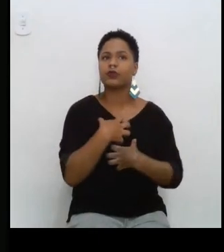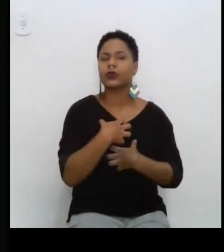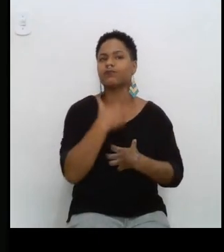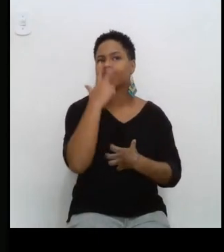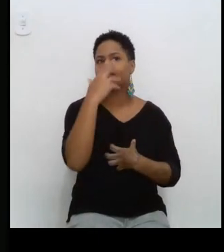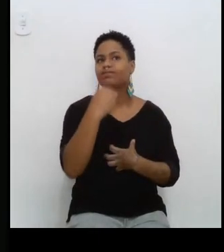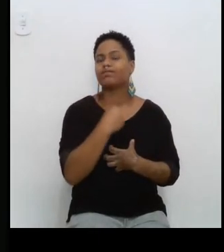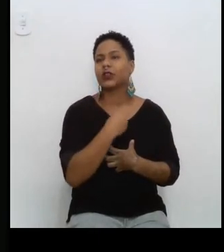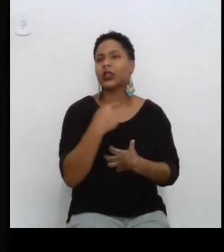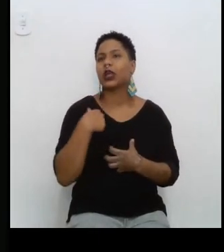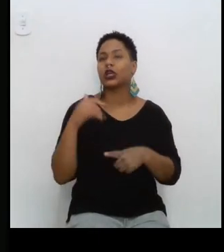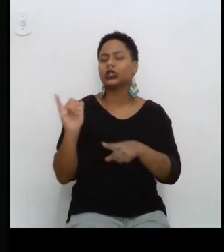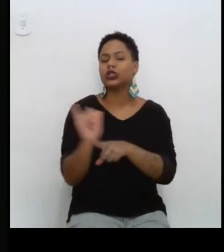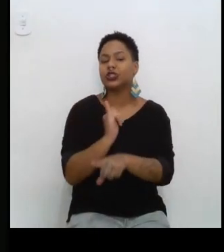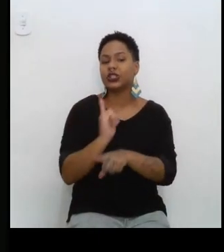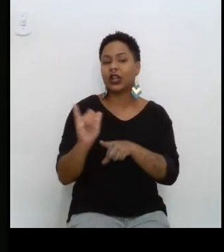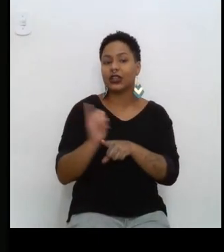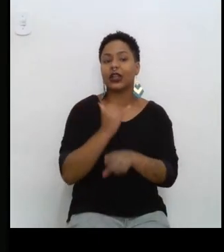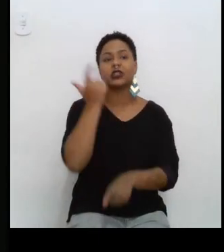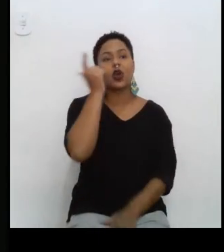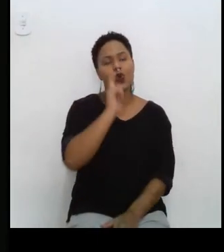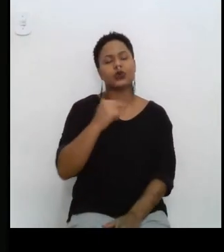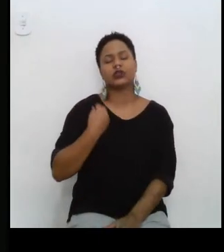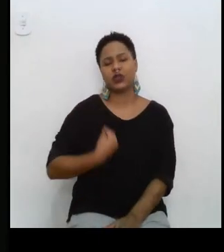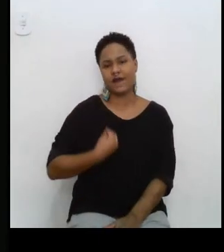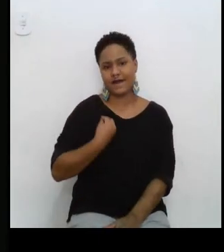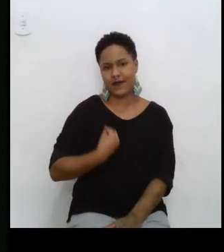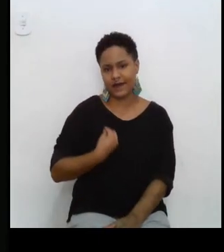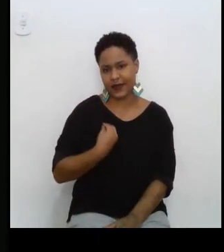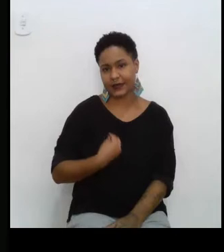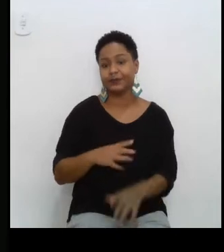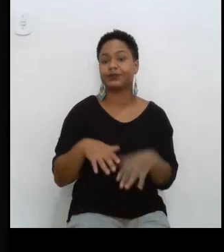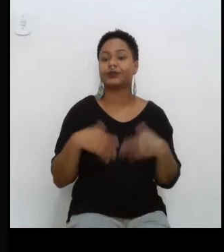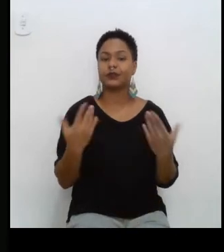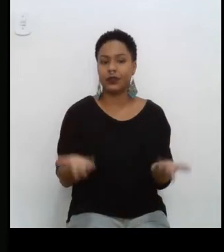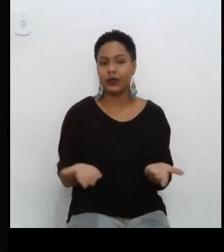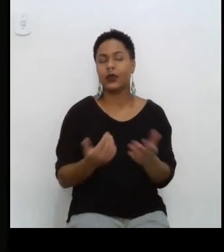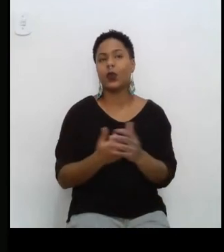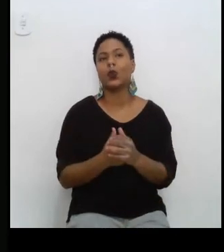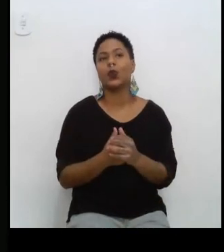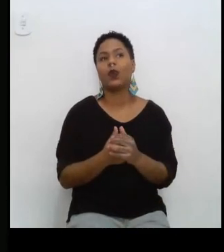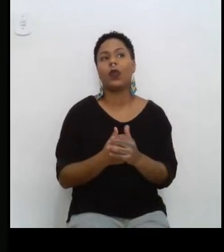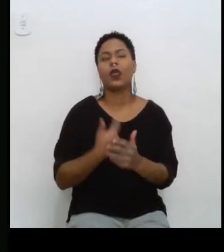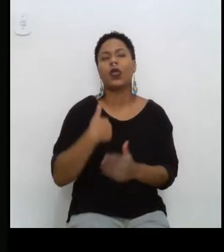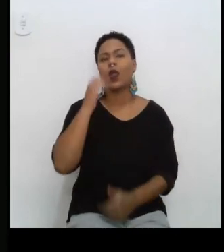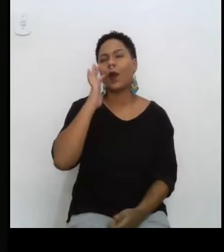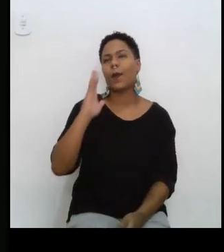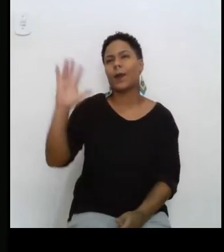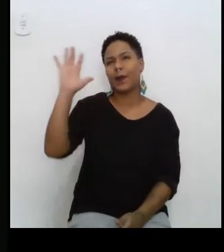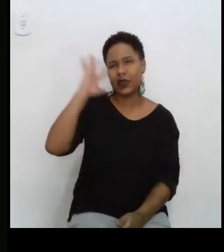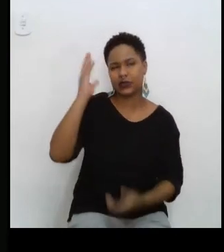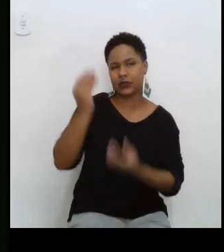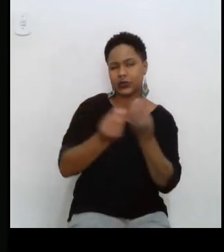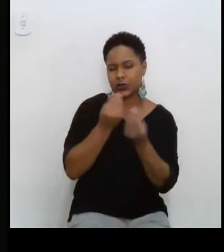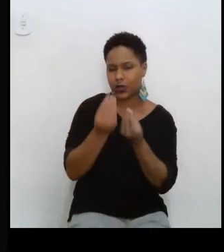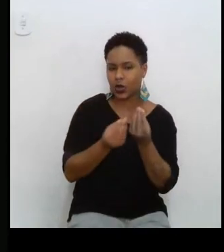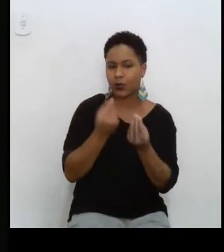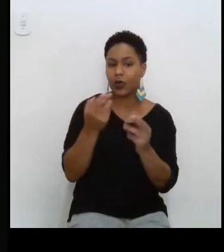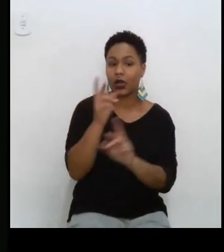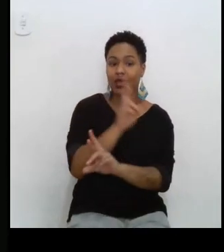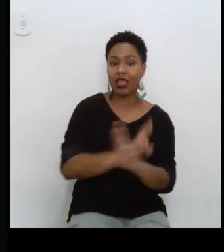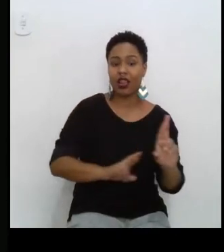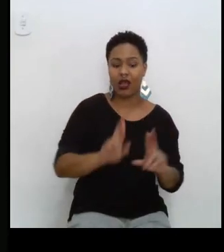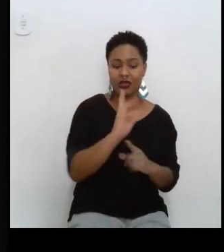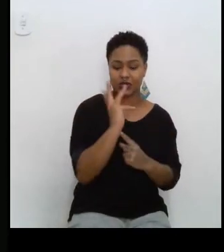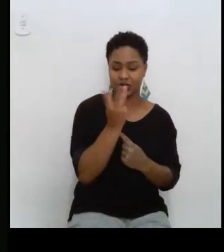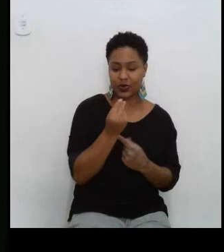que eu utilizava para sobreviver Então eu penso a minha relação com a